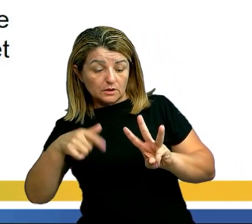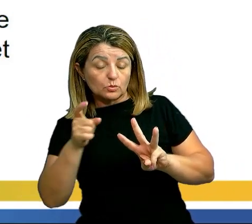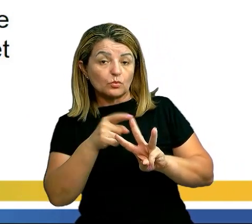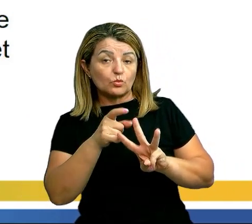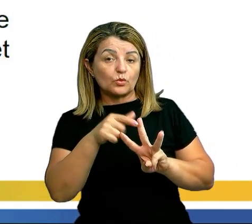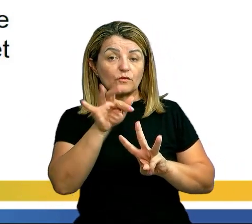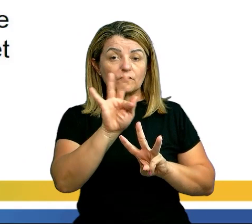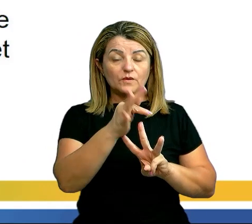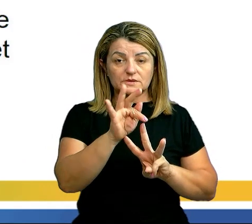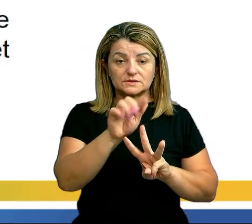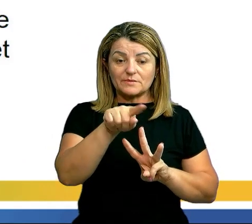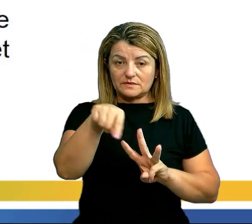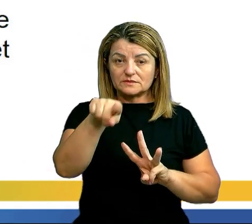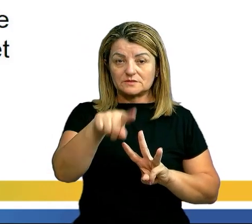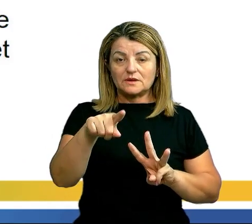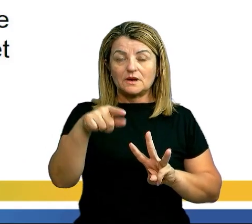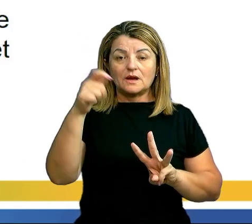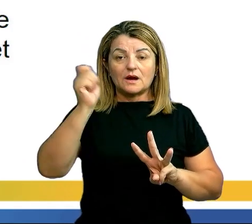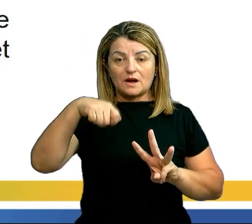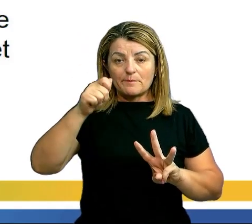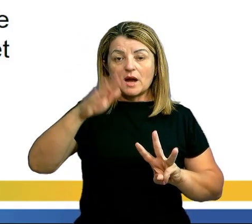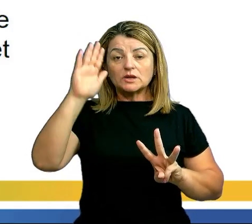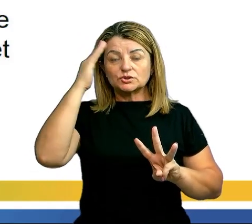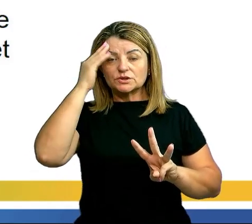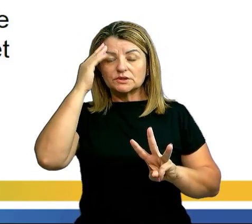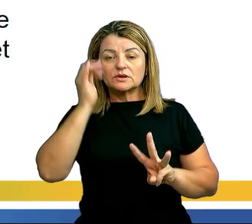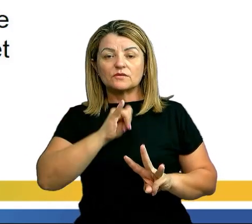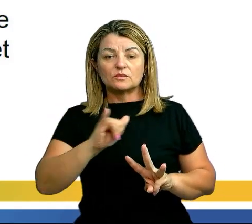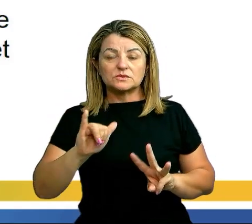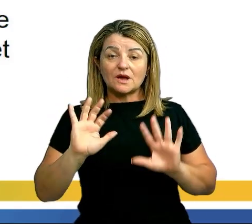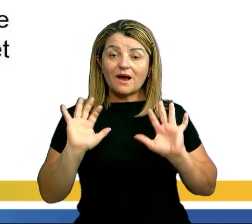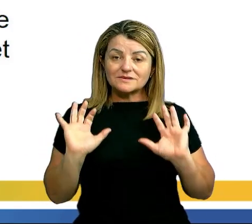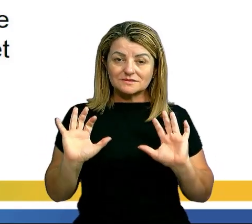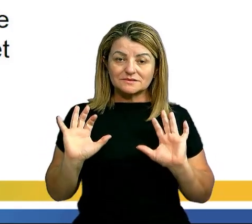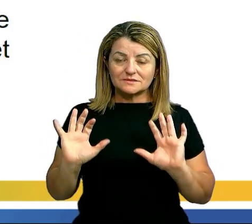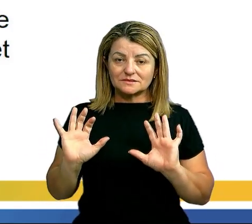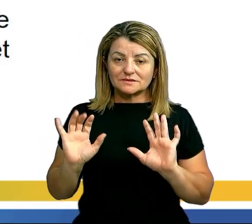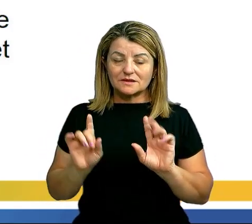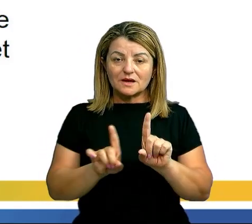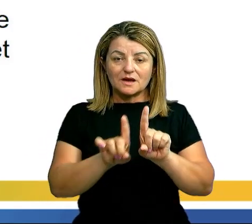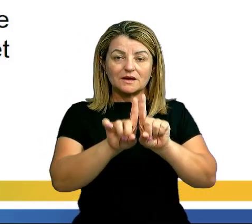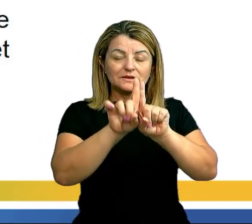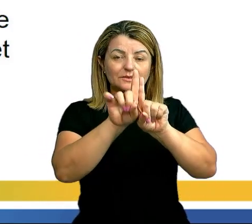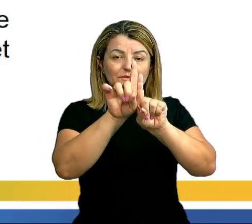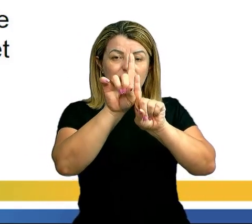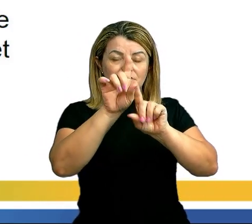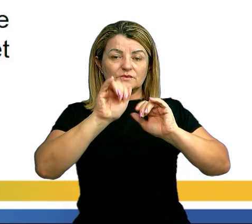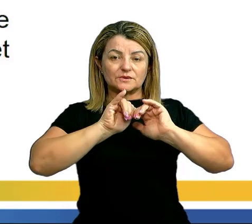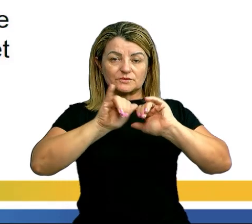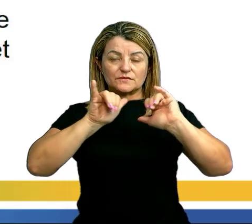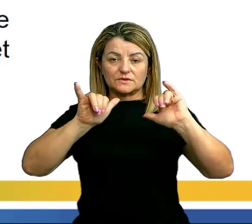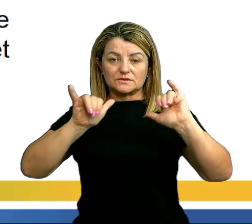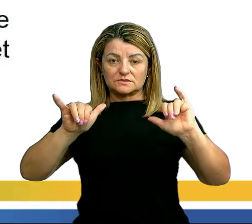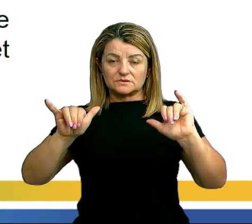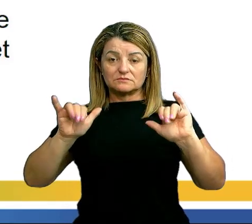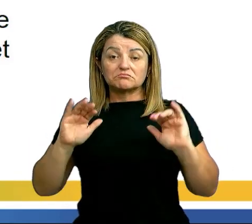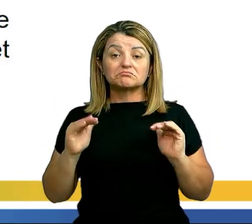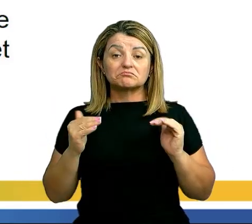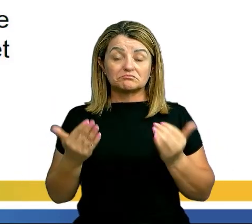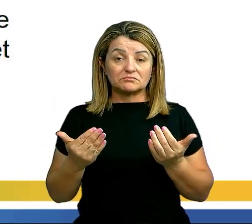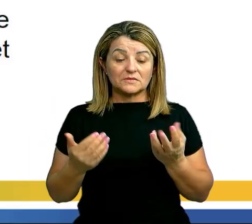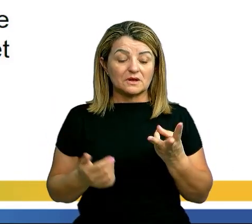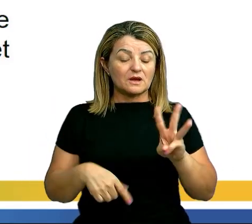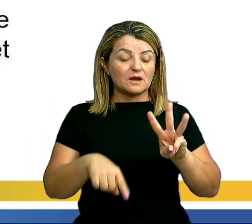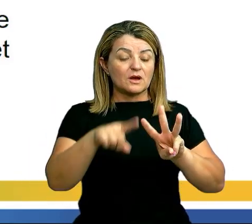também fosse capaz de entender rapidamente a informação. Desse modo, a temperatura que deverá ser divulgada na internet será em